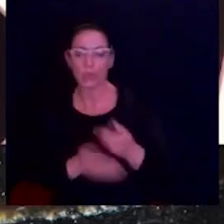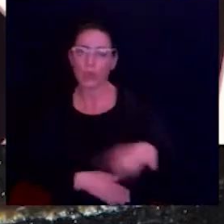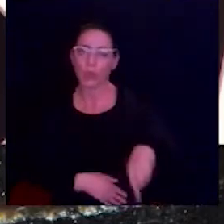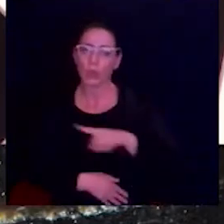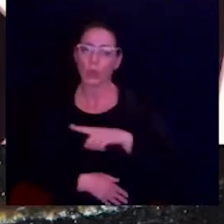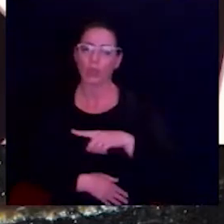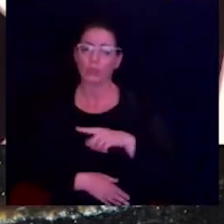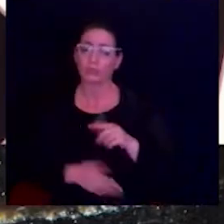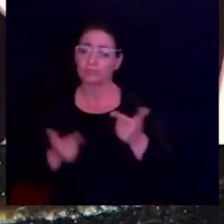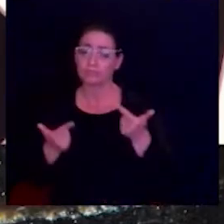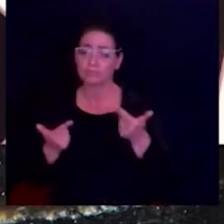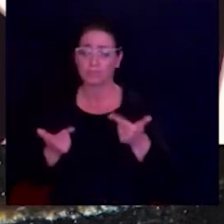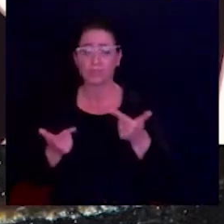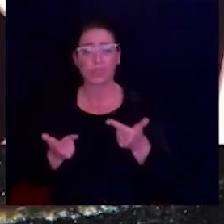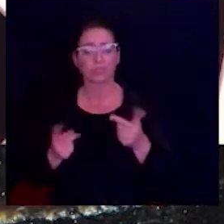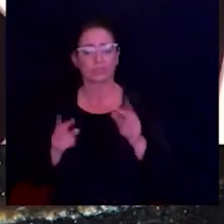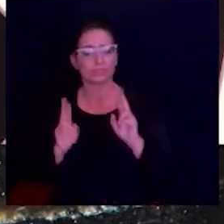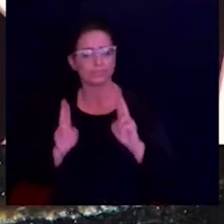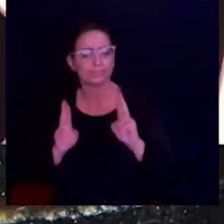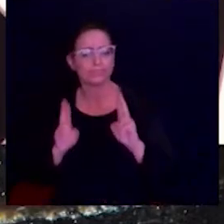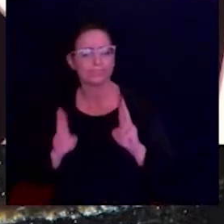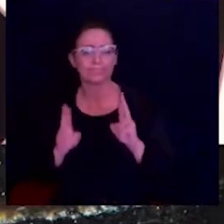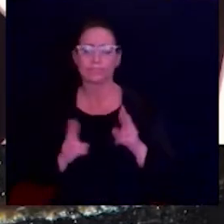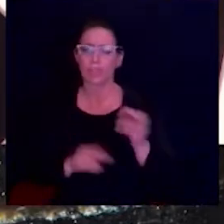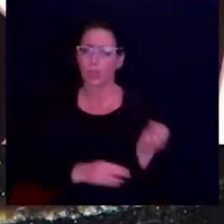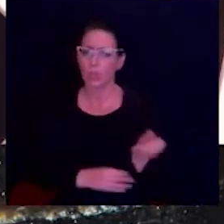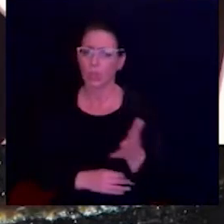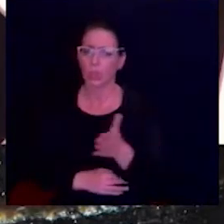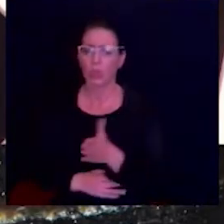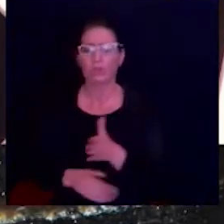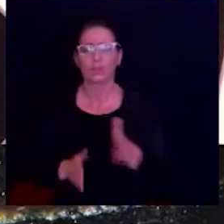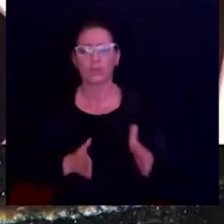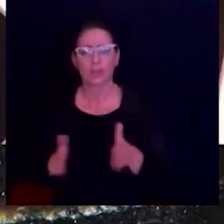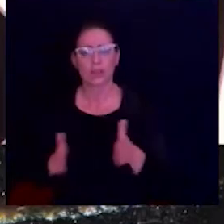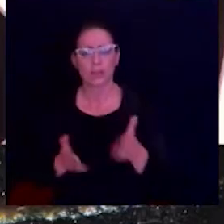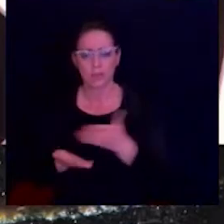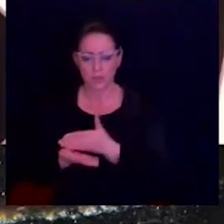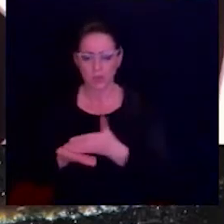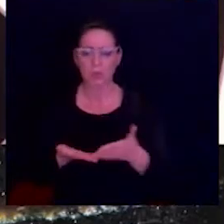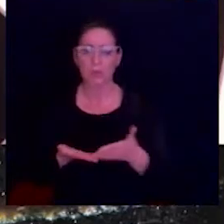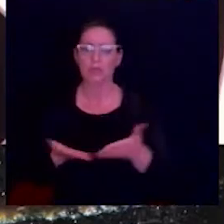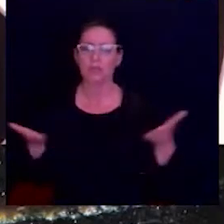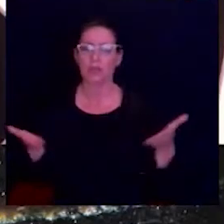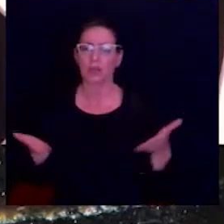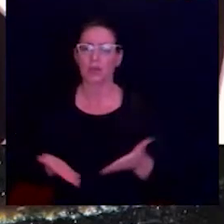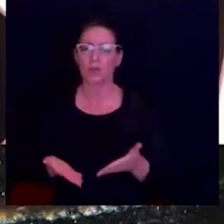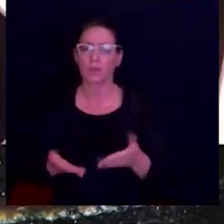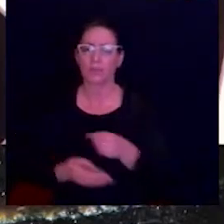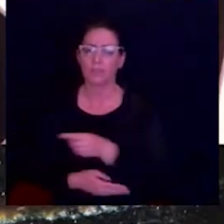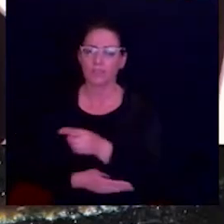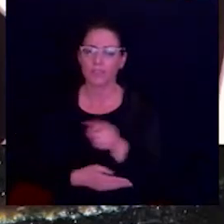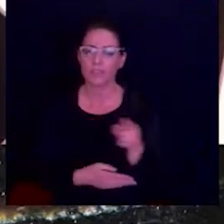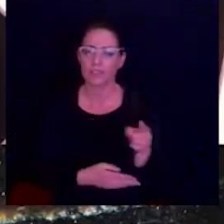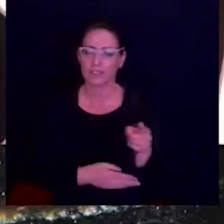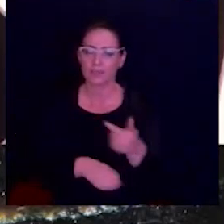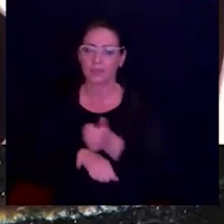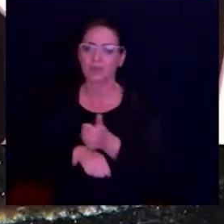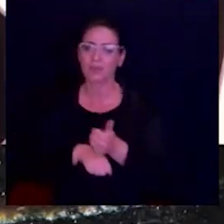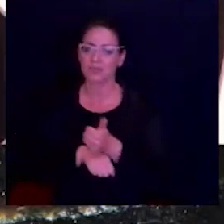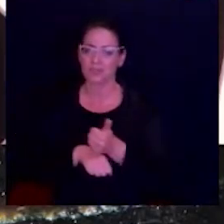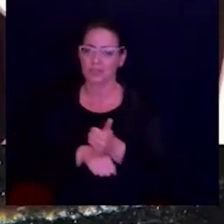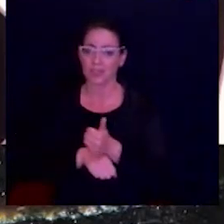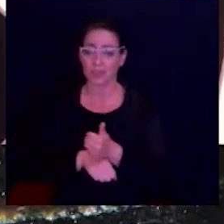Votos de muito êxito nesta nova jornada que, a partir de hoje, vocês iniciam. E nesta